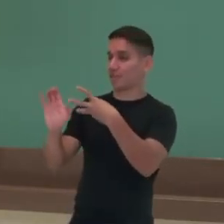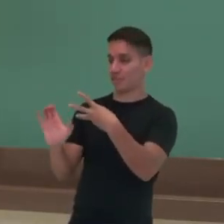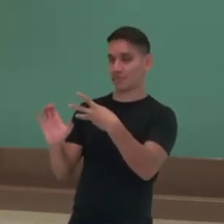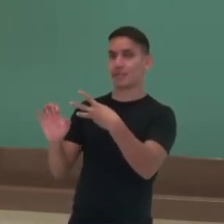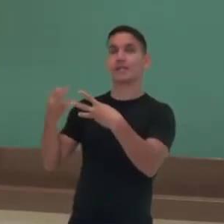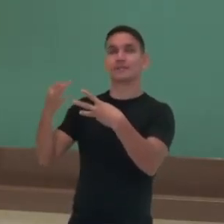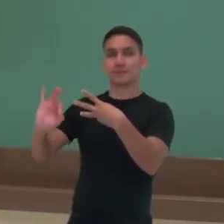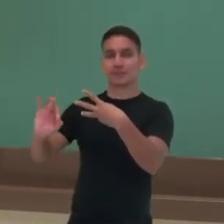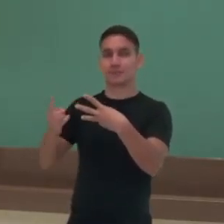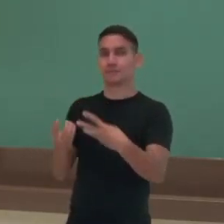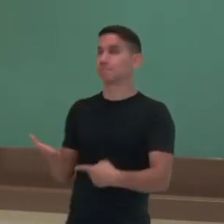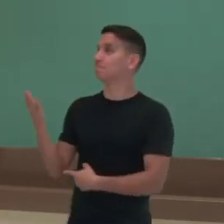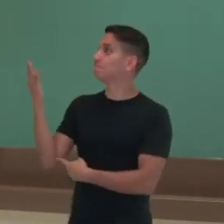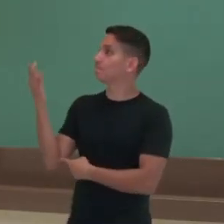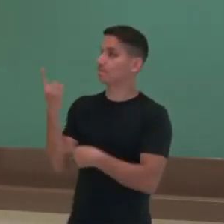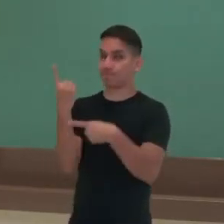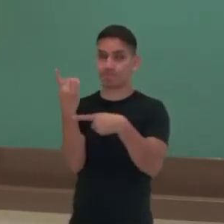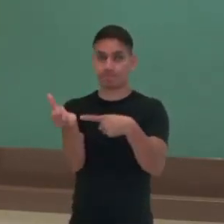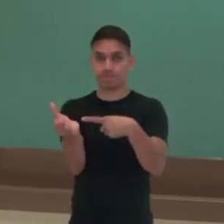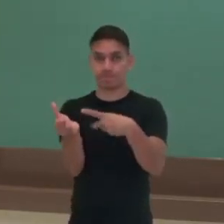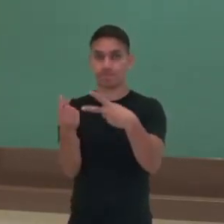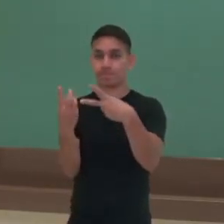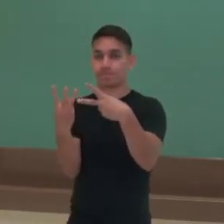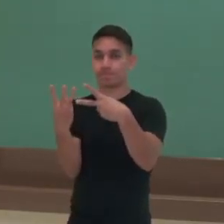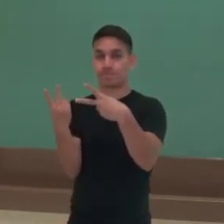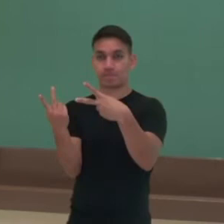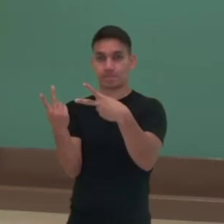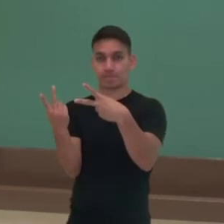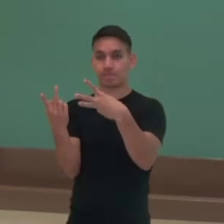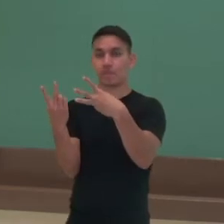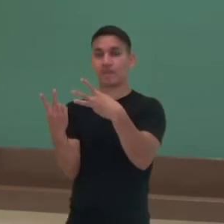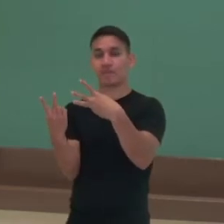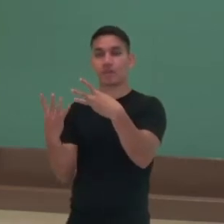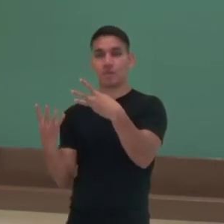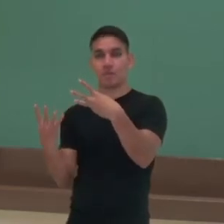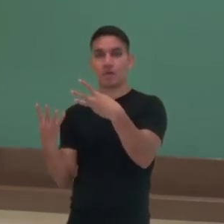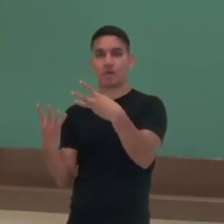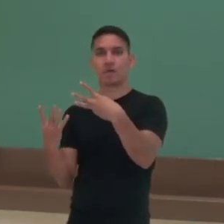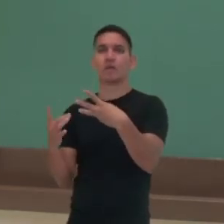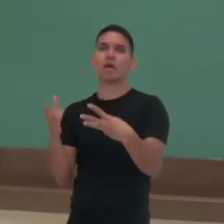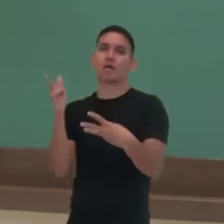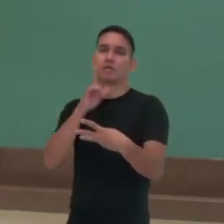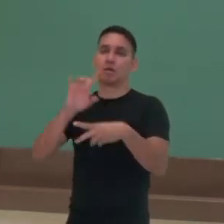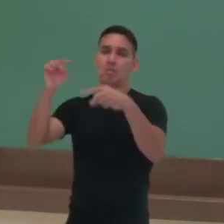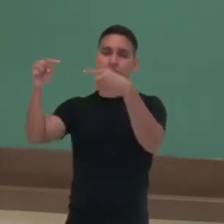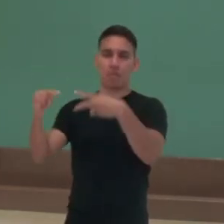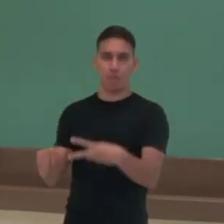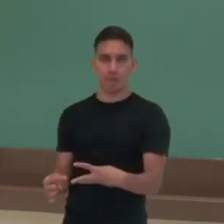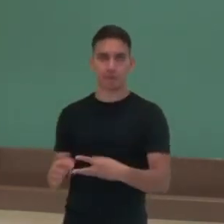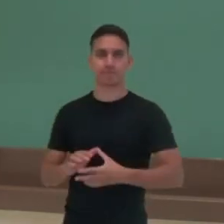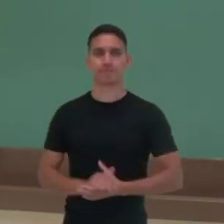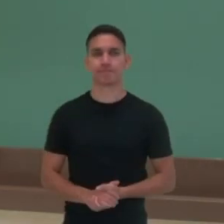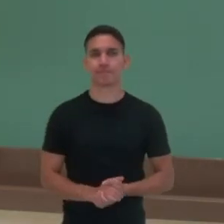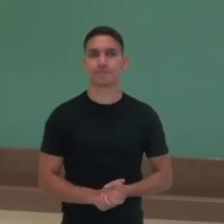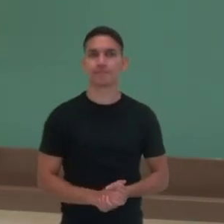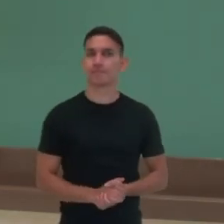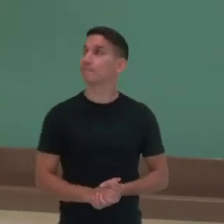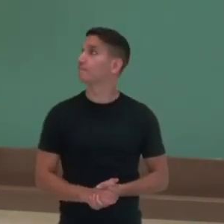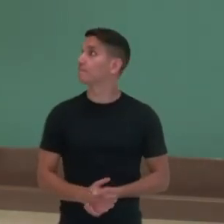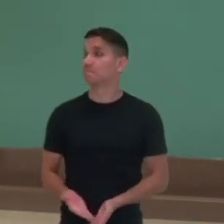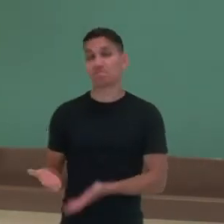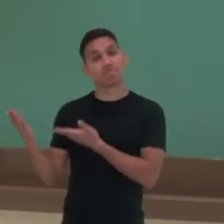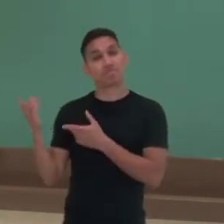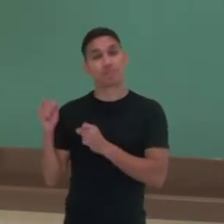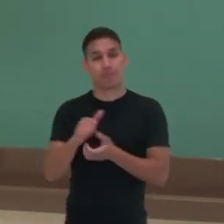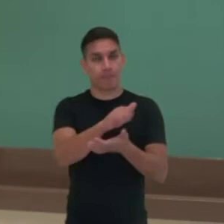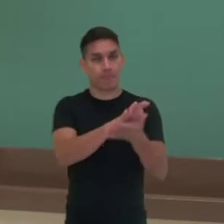e C são 16, 32 e 24, respectivamente. Bom,